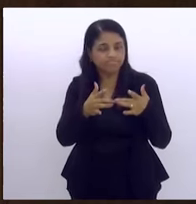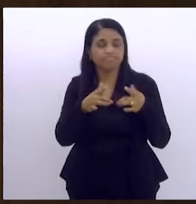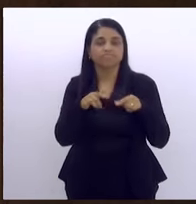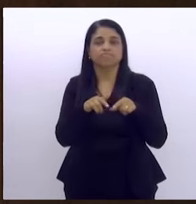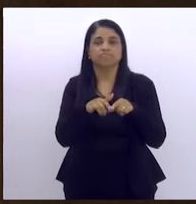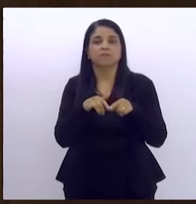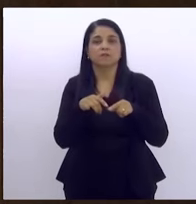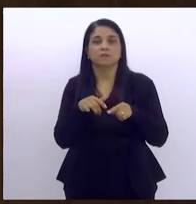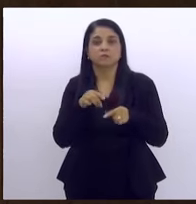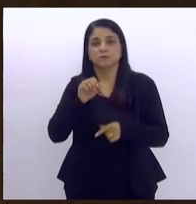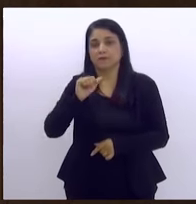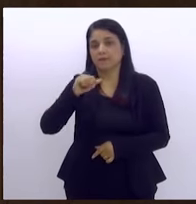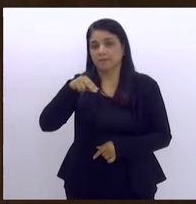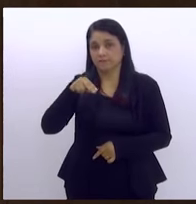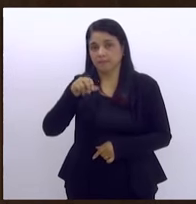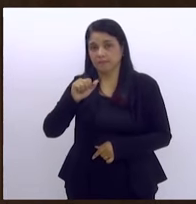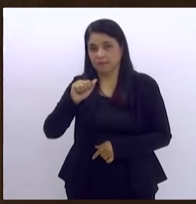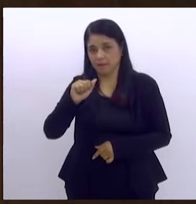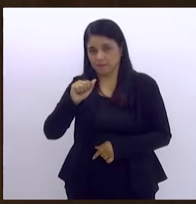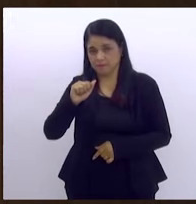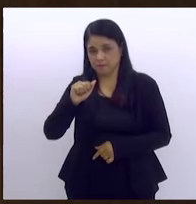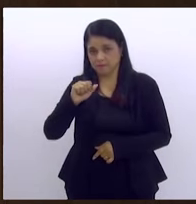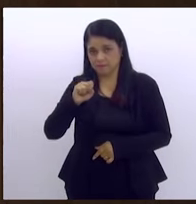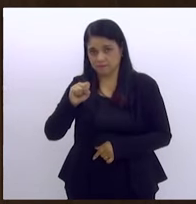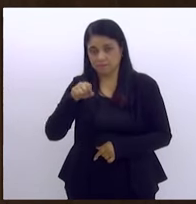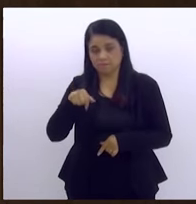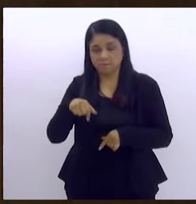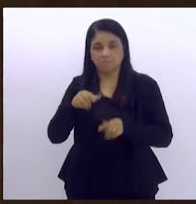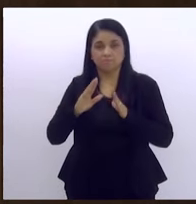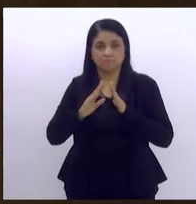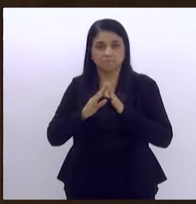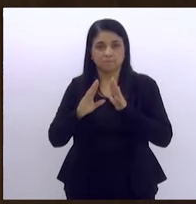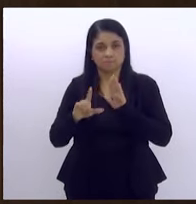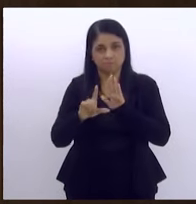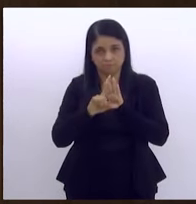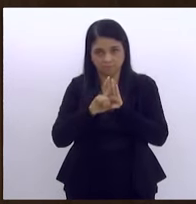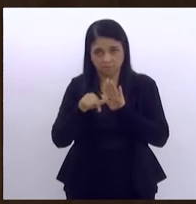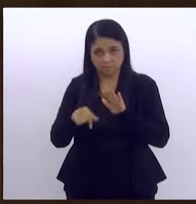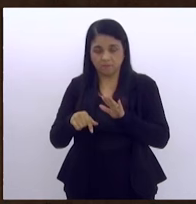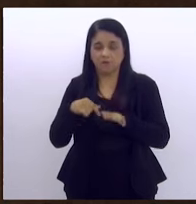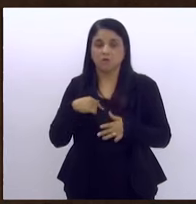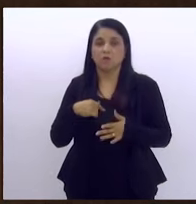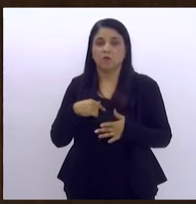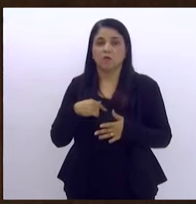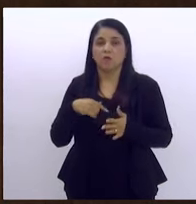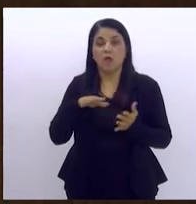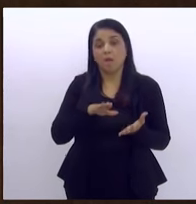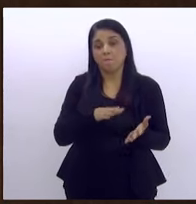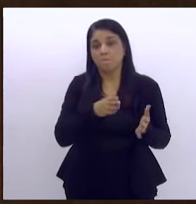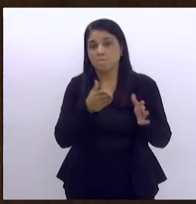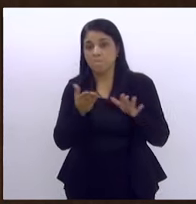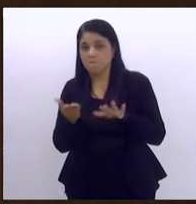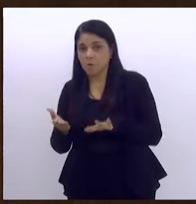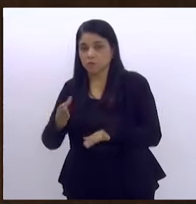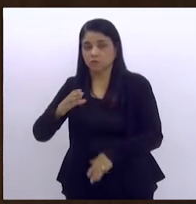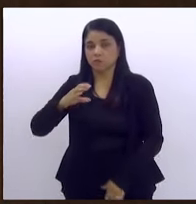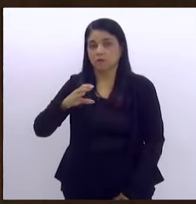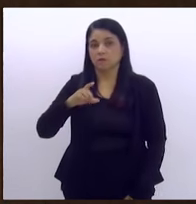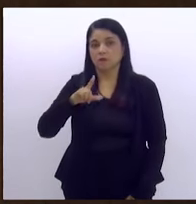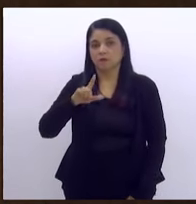é? O fato da morte do senhor